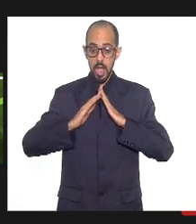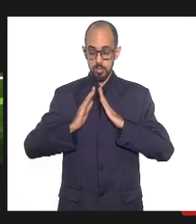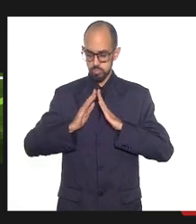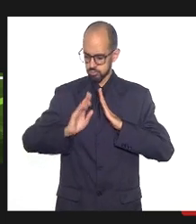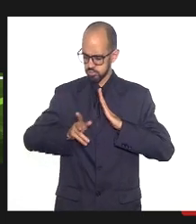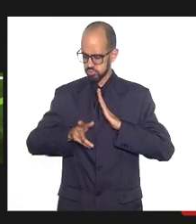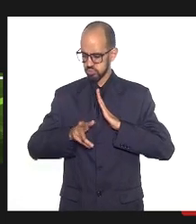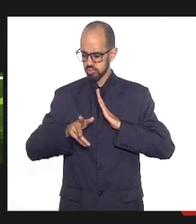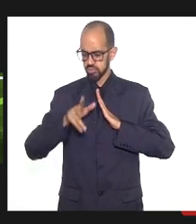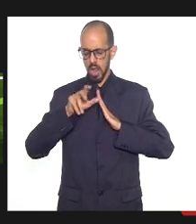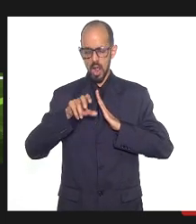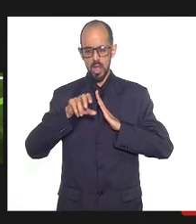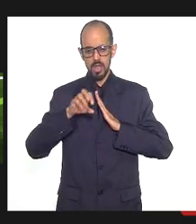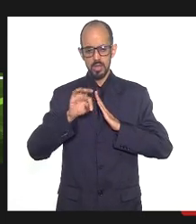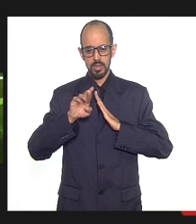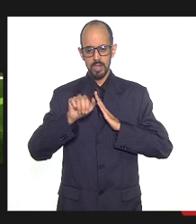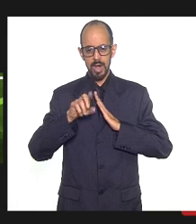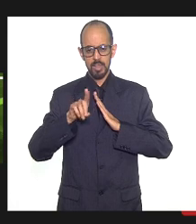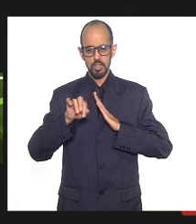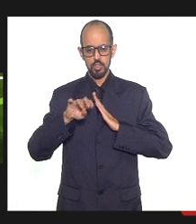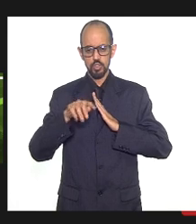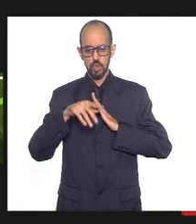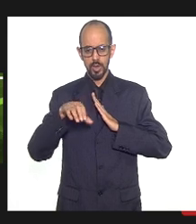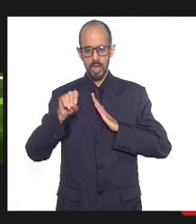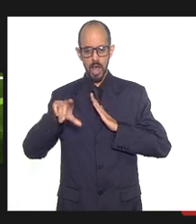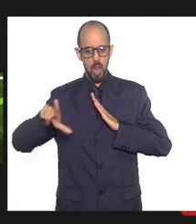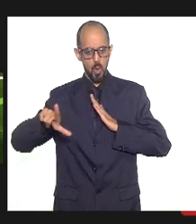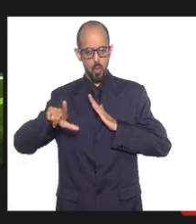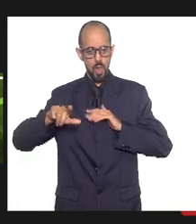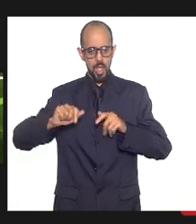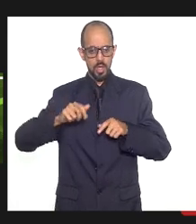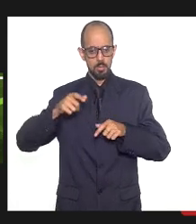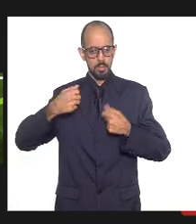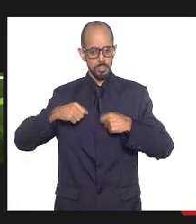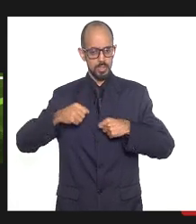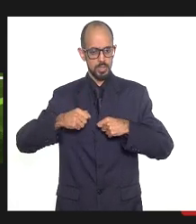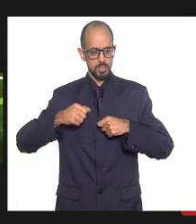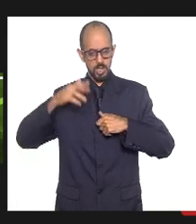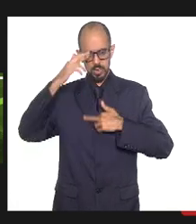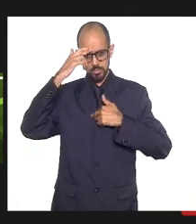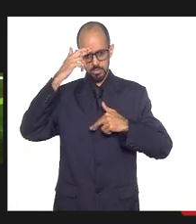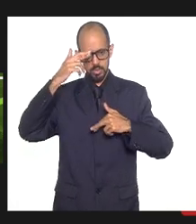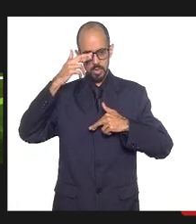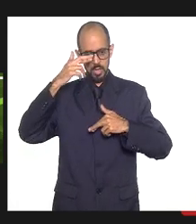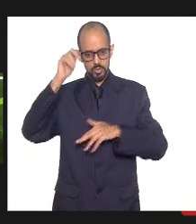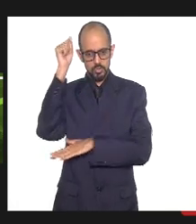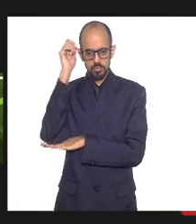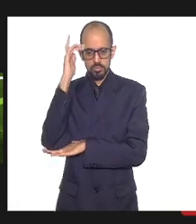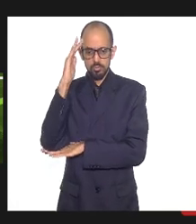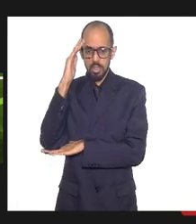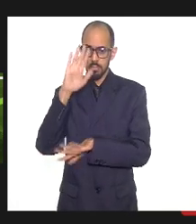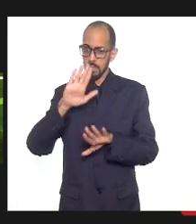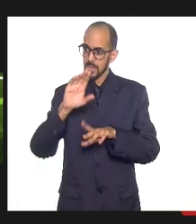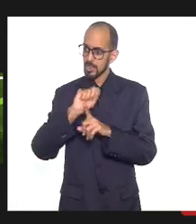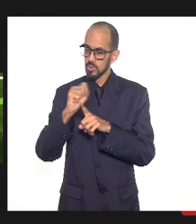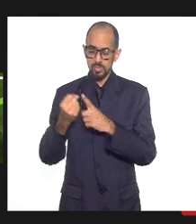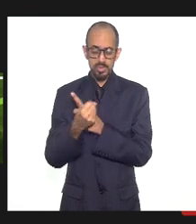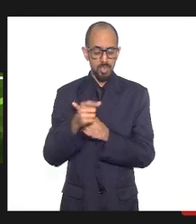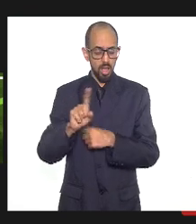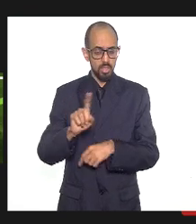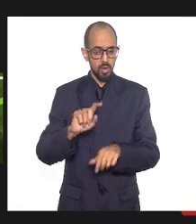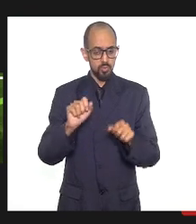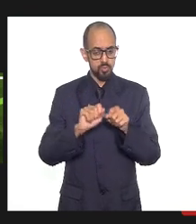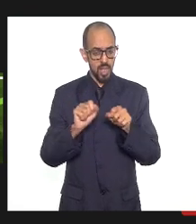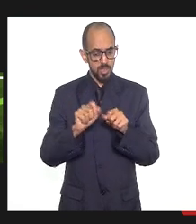cumprir um serviço ambiental, aquilo que o conjunto da sociedade não faz, muito pelo contrário, que hoje a